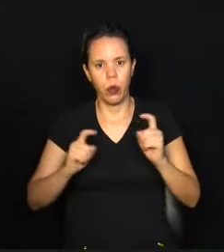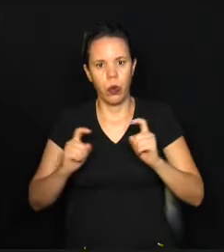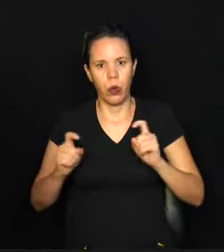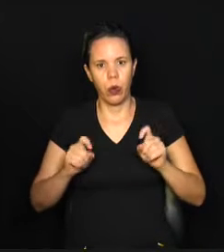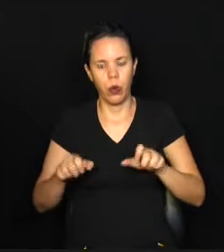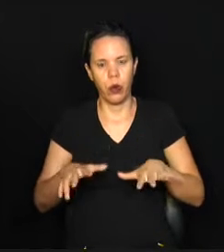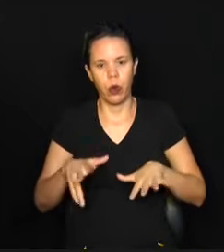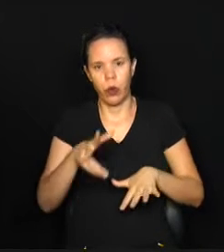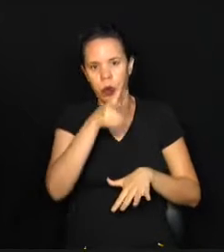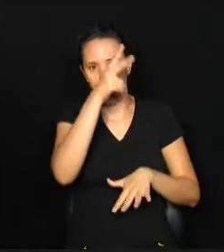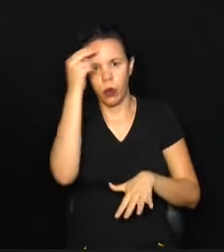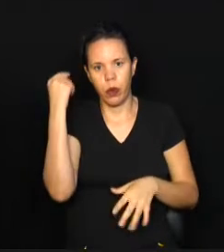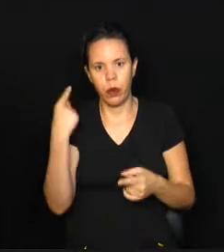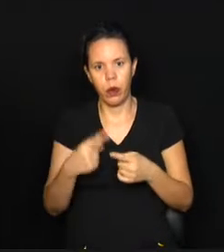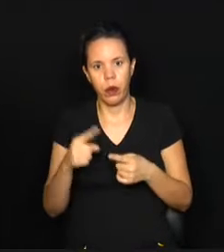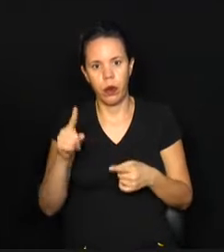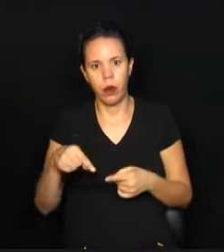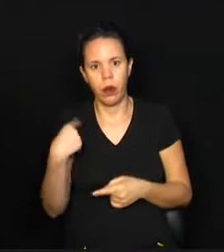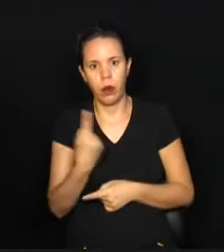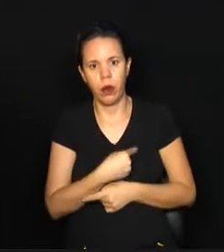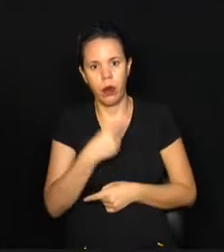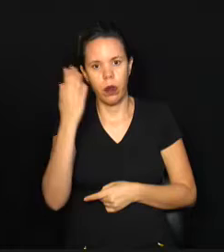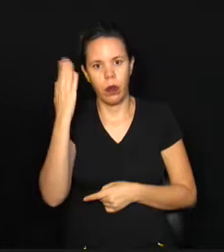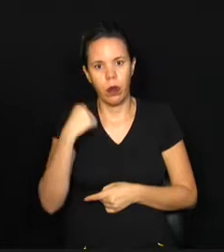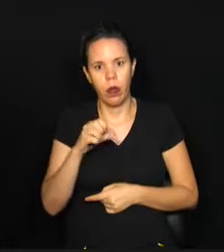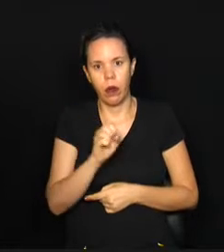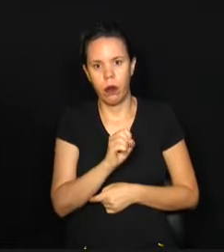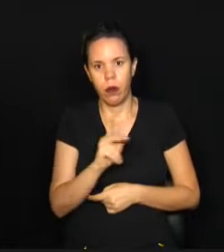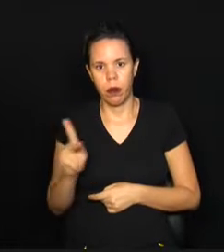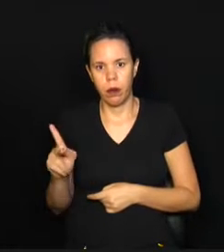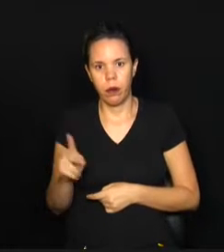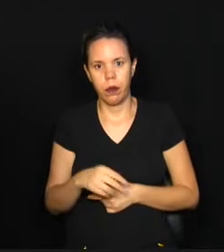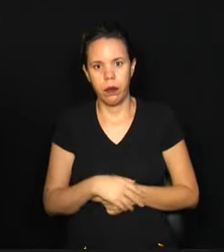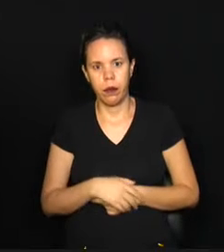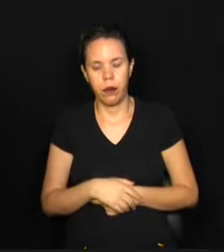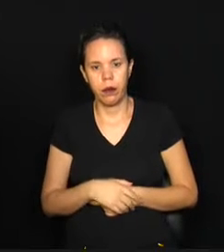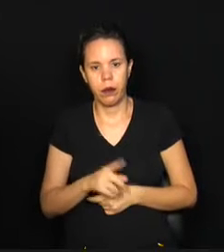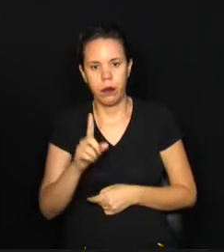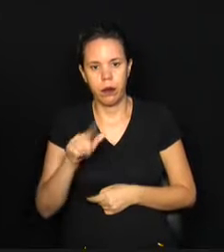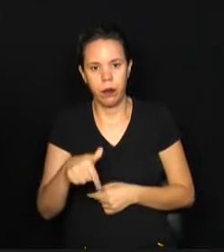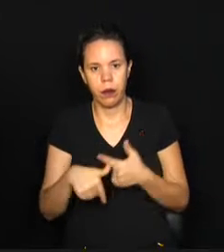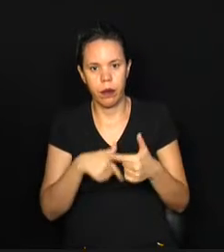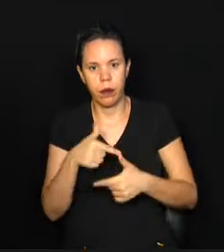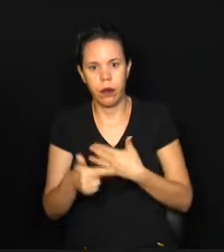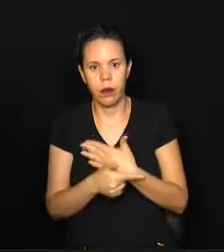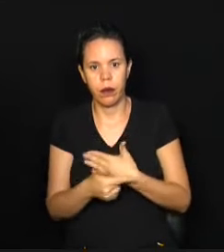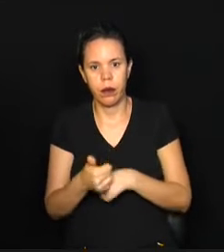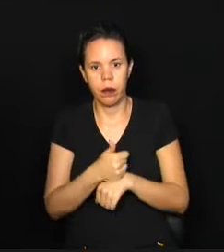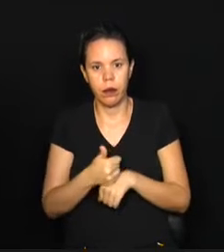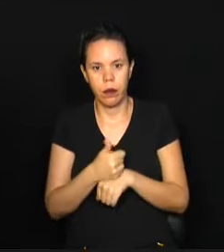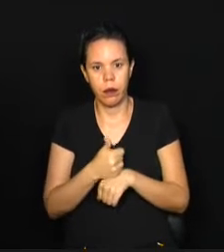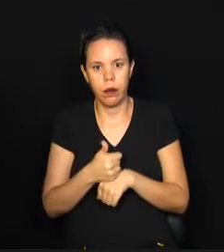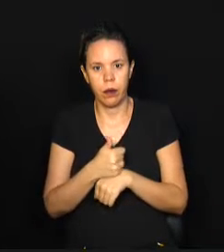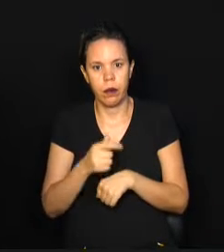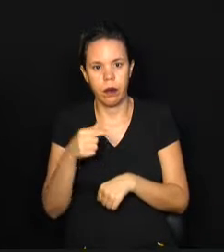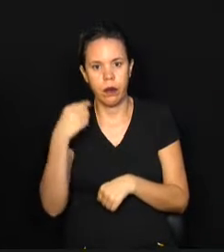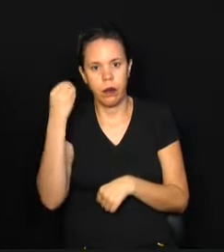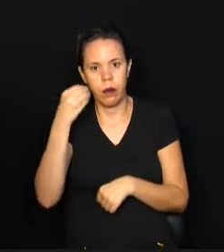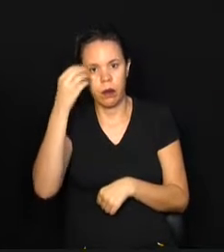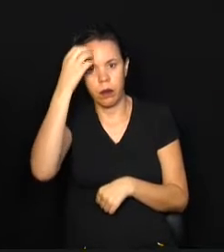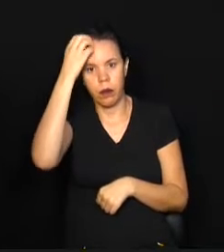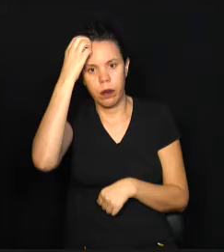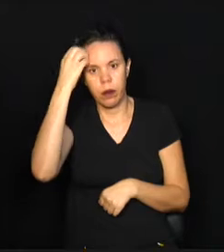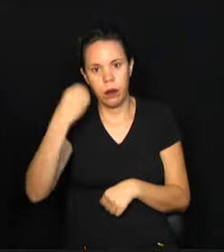pública, porque sabemos que o optometrista, essa função, essa ciência, ela